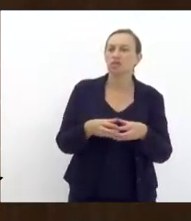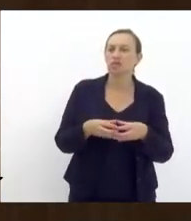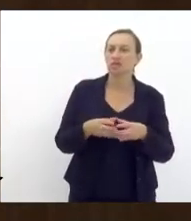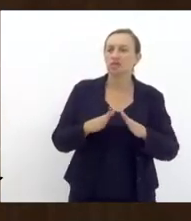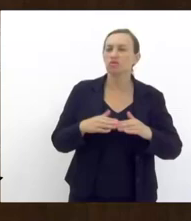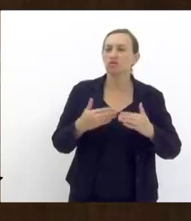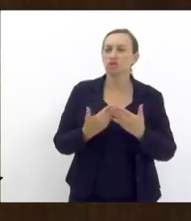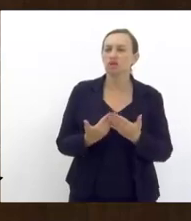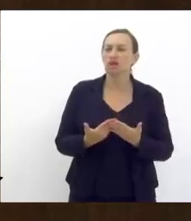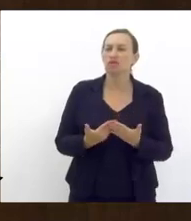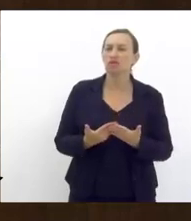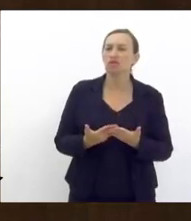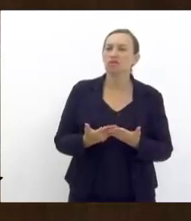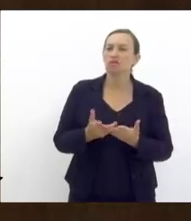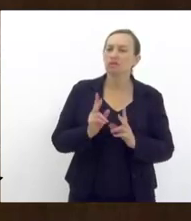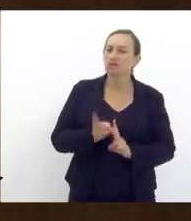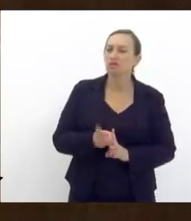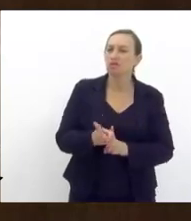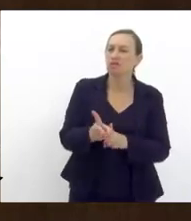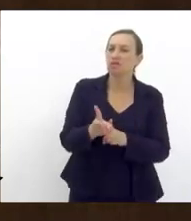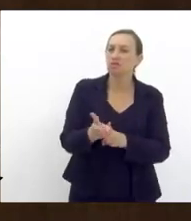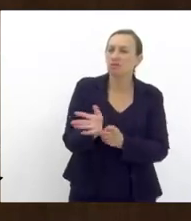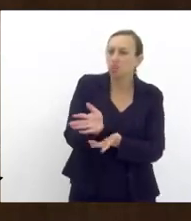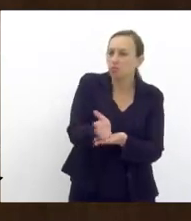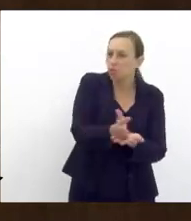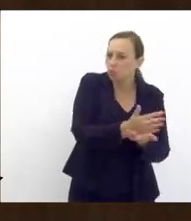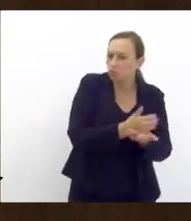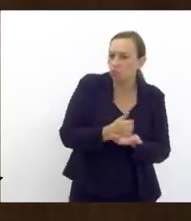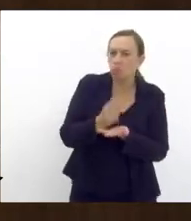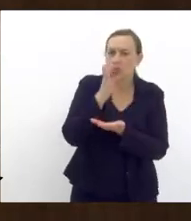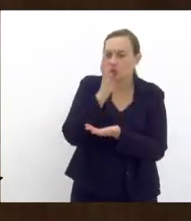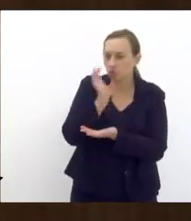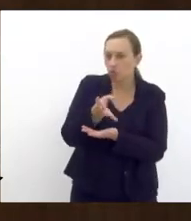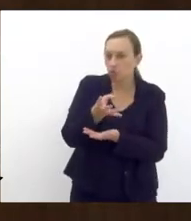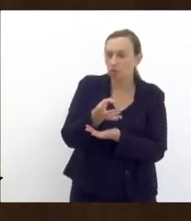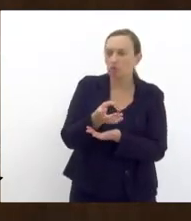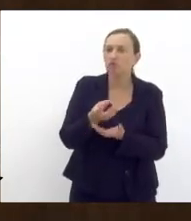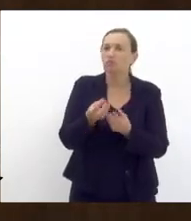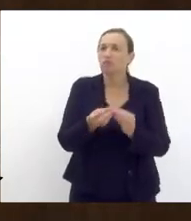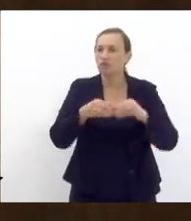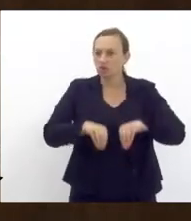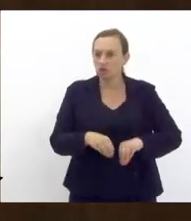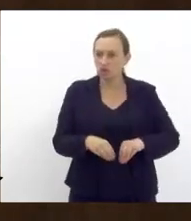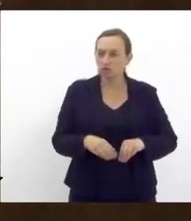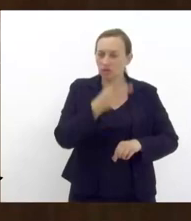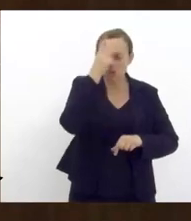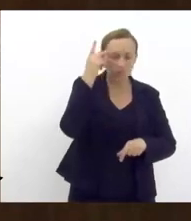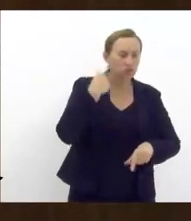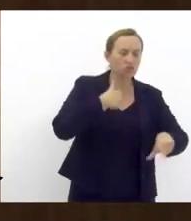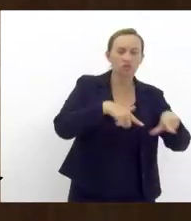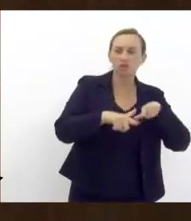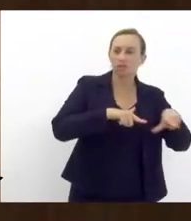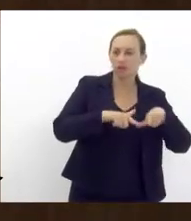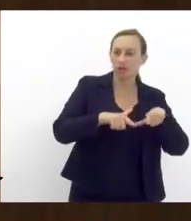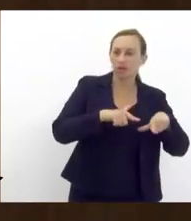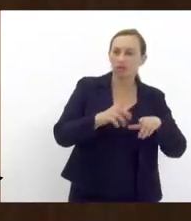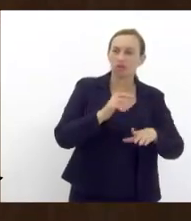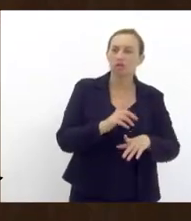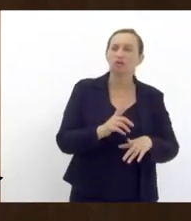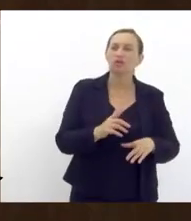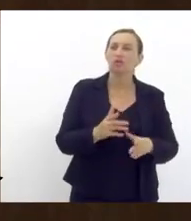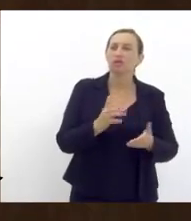inquérito para dar é prosseguimento apuração dessas denúncias que tanto afetam as trabalhadoras dos trabalhadores diretamente